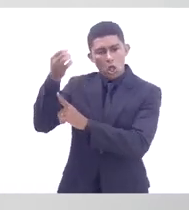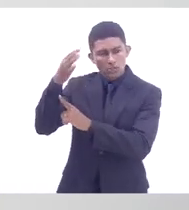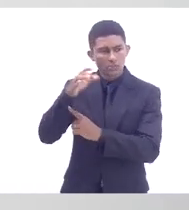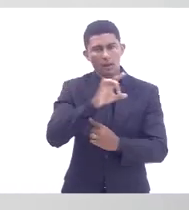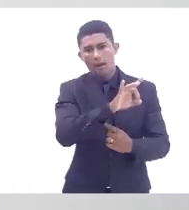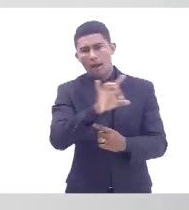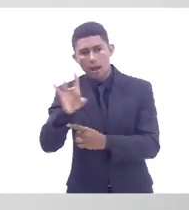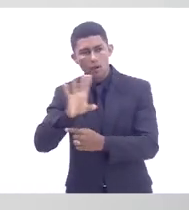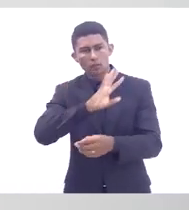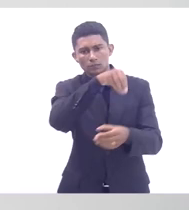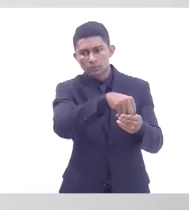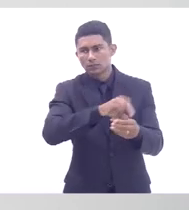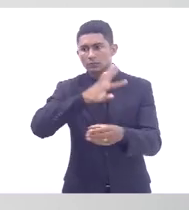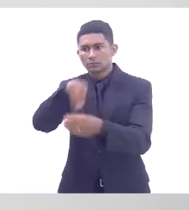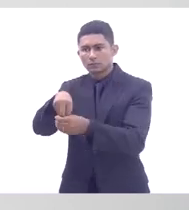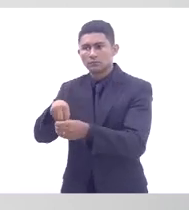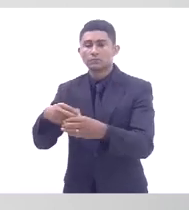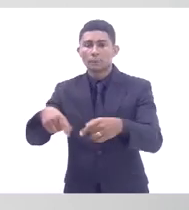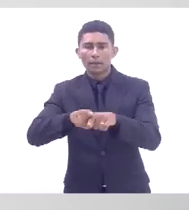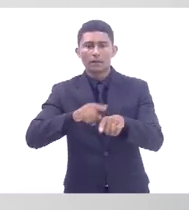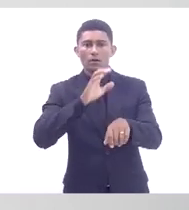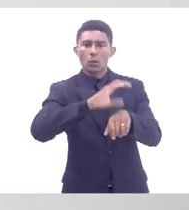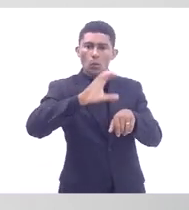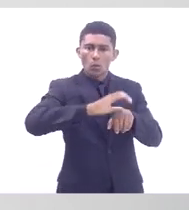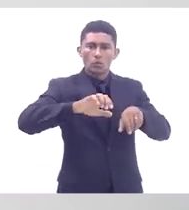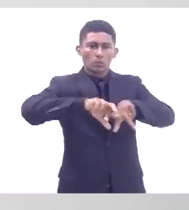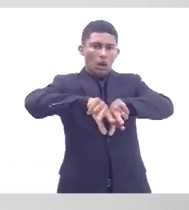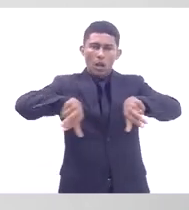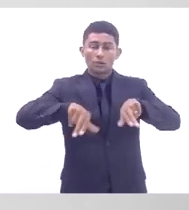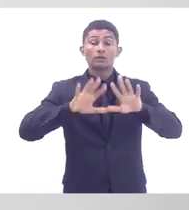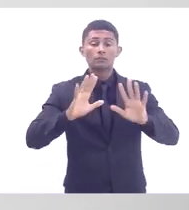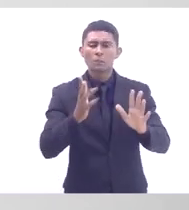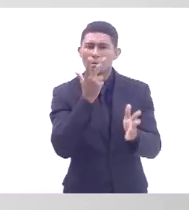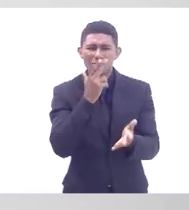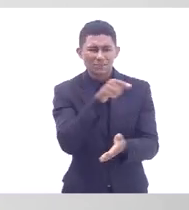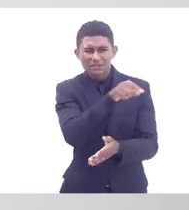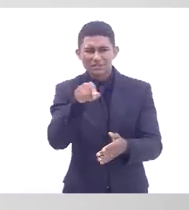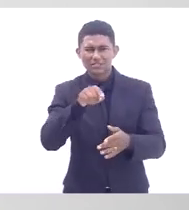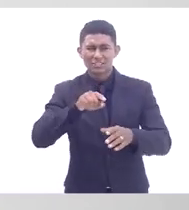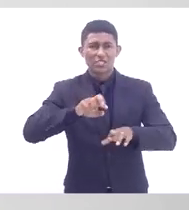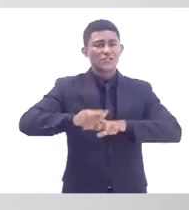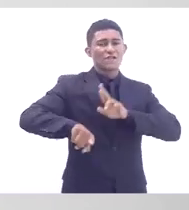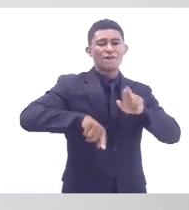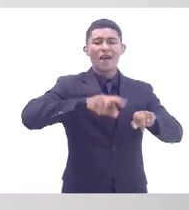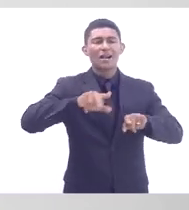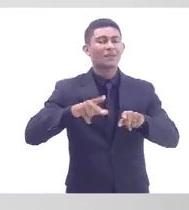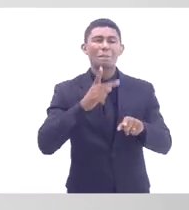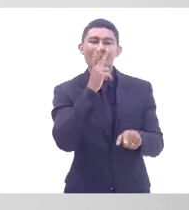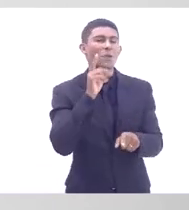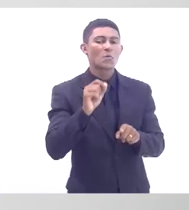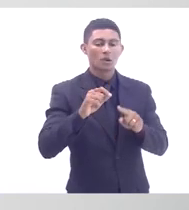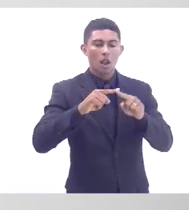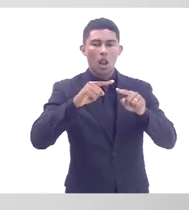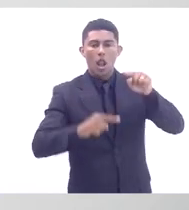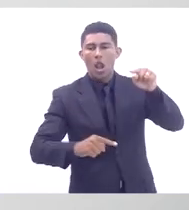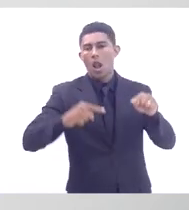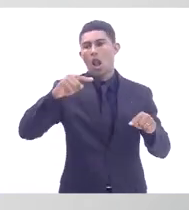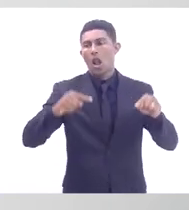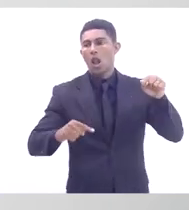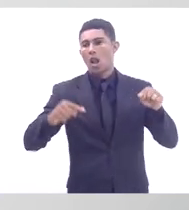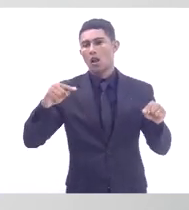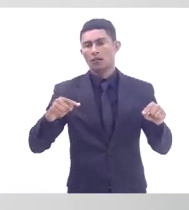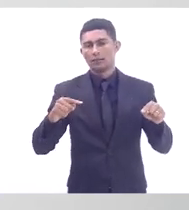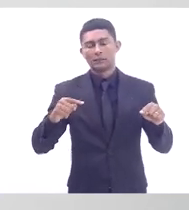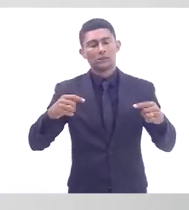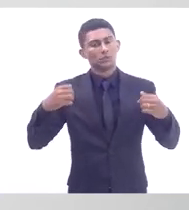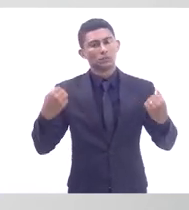oferta de ensino superior mais essa diferença estão se transformando em desigualdades E aí é grave e a